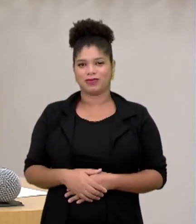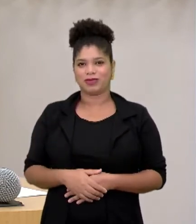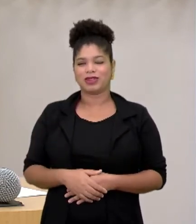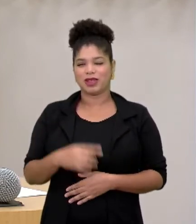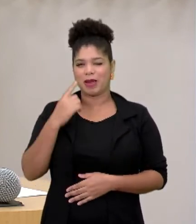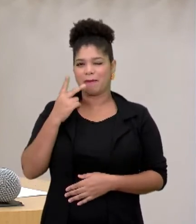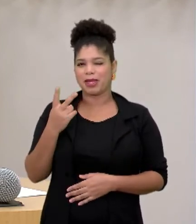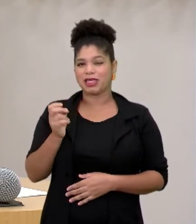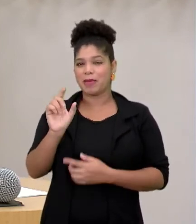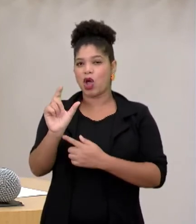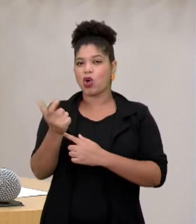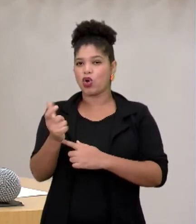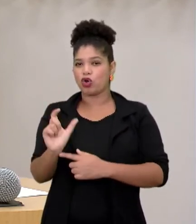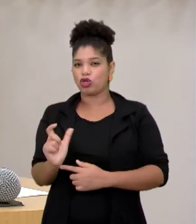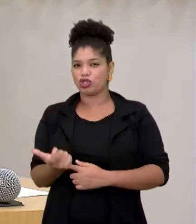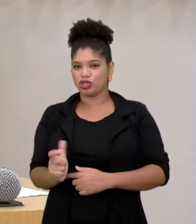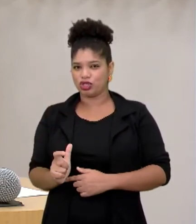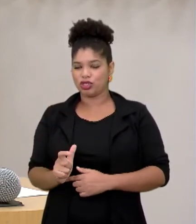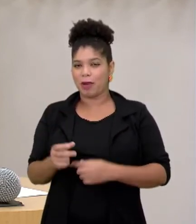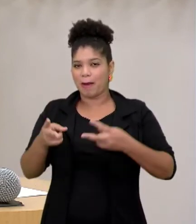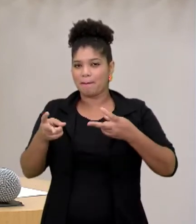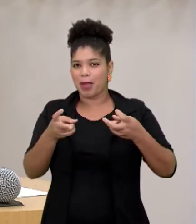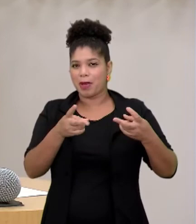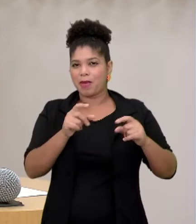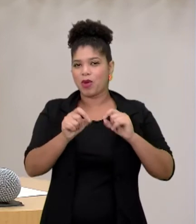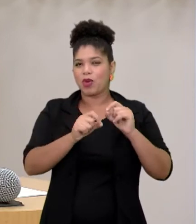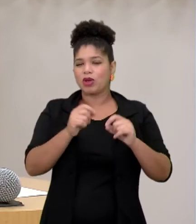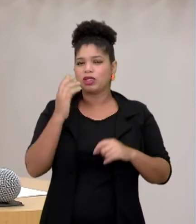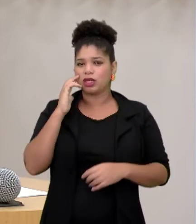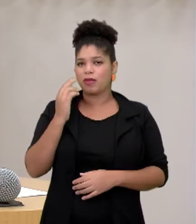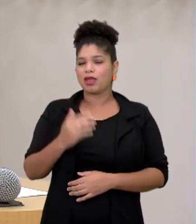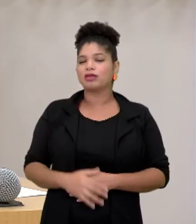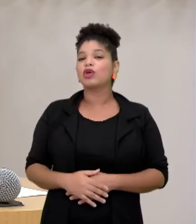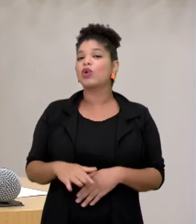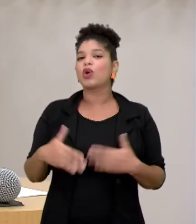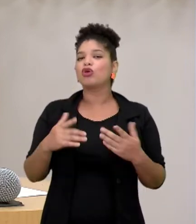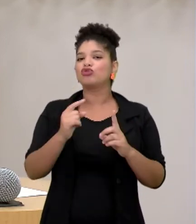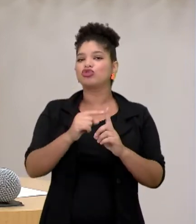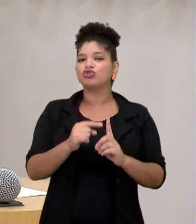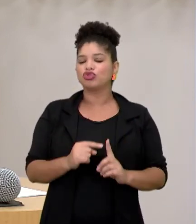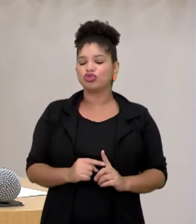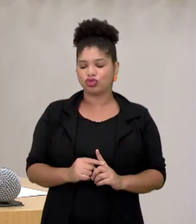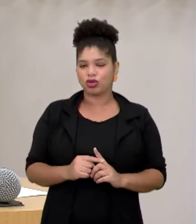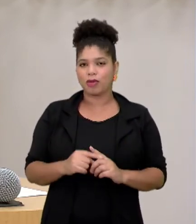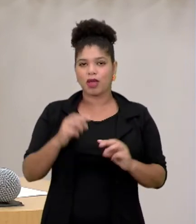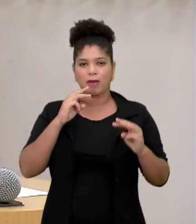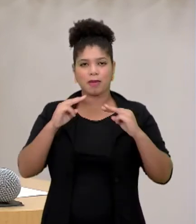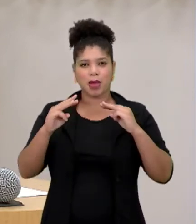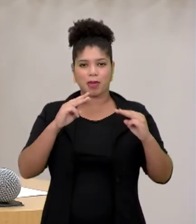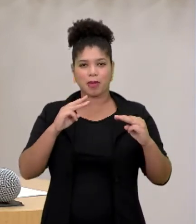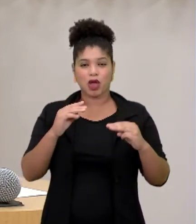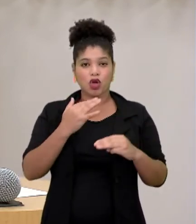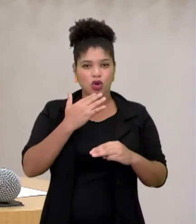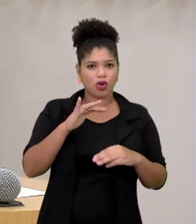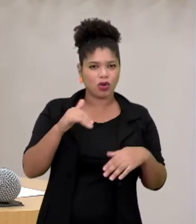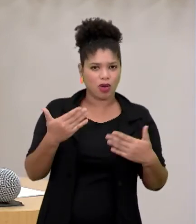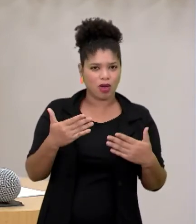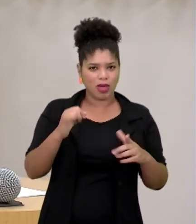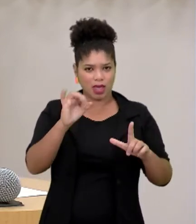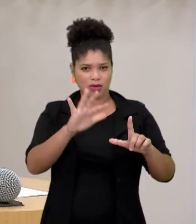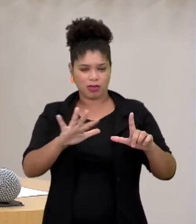algaritmos lêem para você, que já mandam para você, qual é a cor dessas propagandas, qual como que é o tamanho da fonte dessa propaganda? Tem